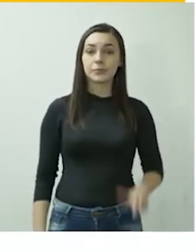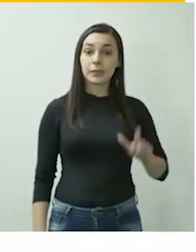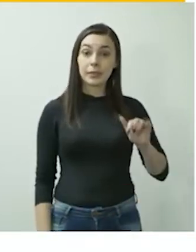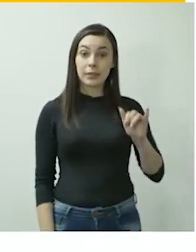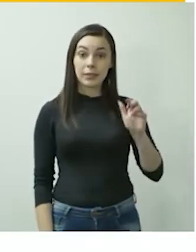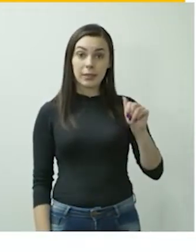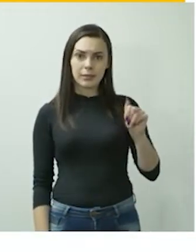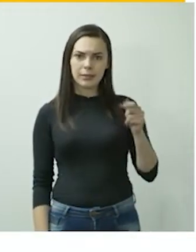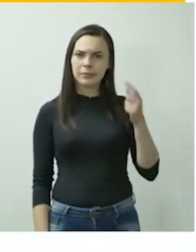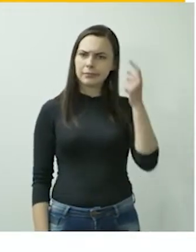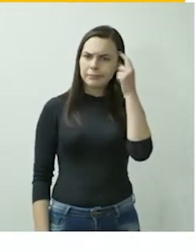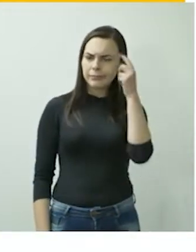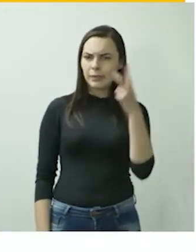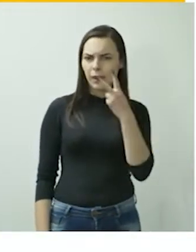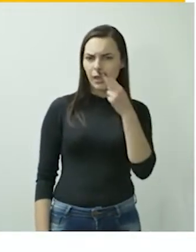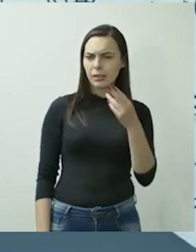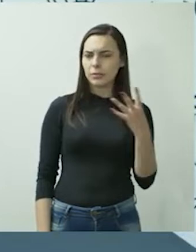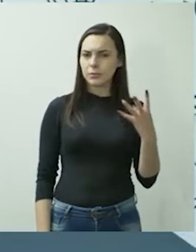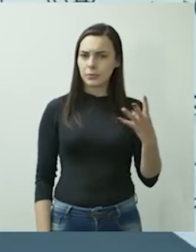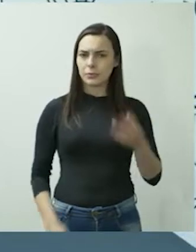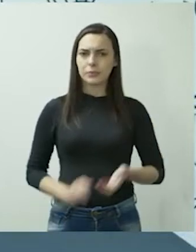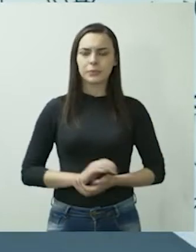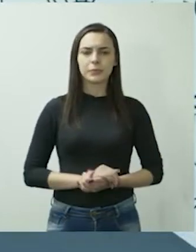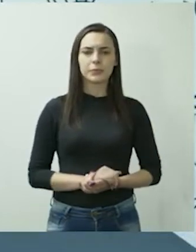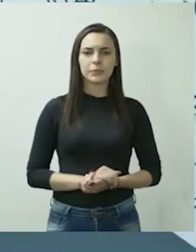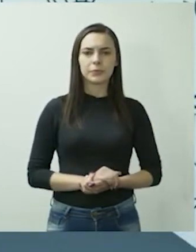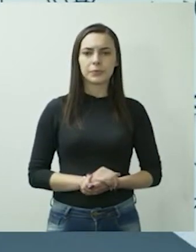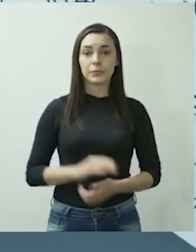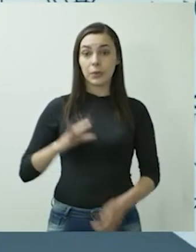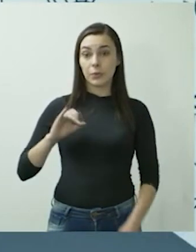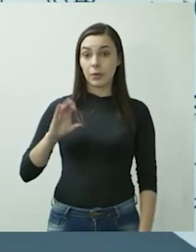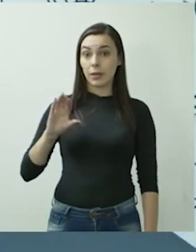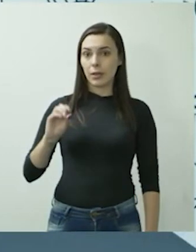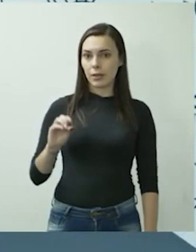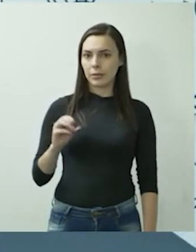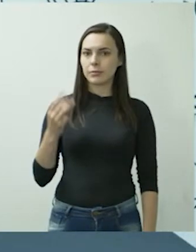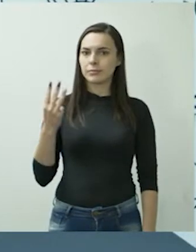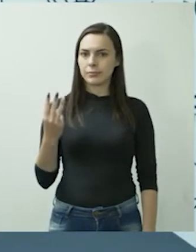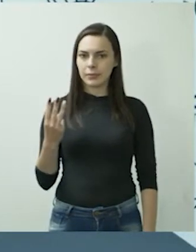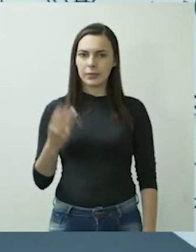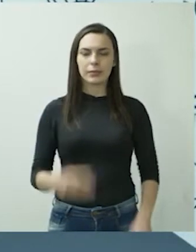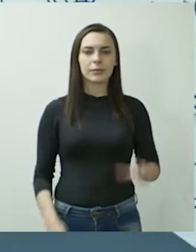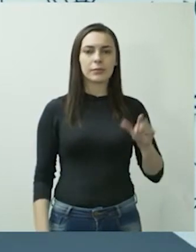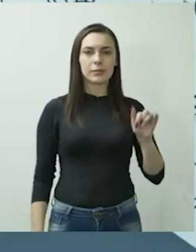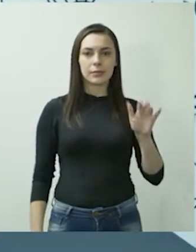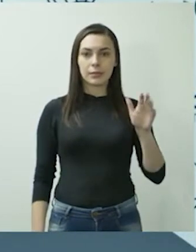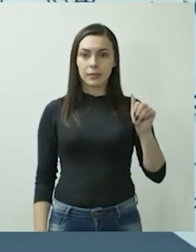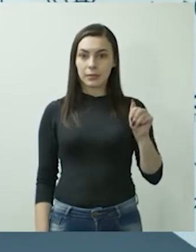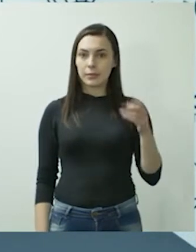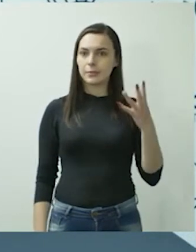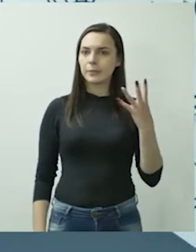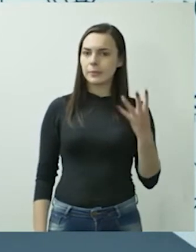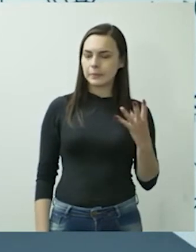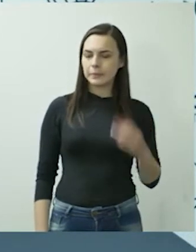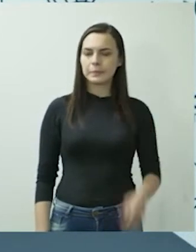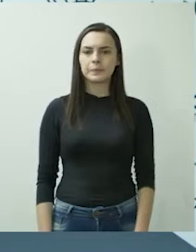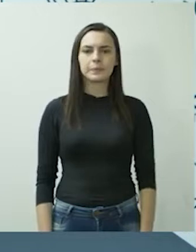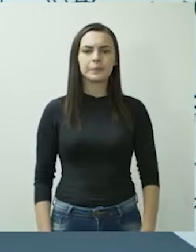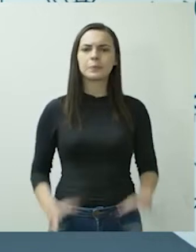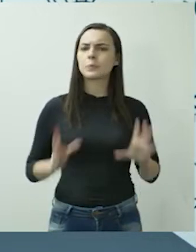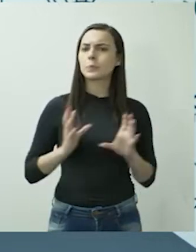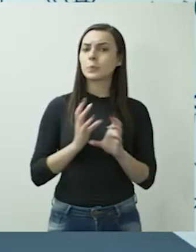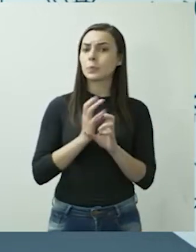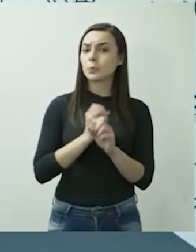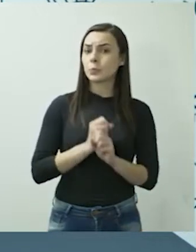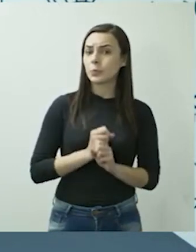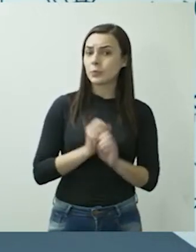4. Então, vejam aqui. Caio, 3 tampinhas. Lia, 4 tampinhas. Mas o